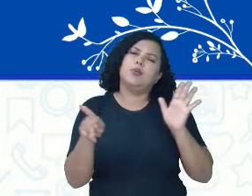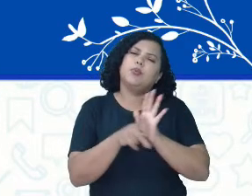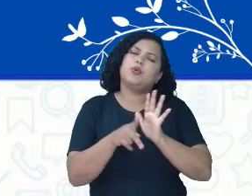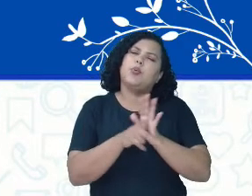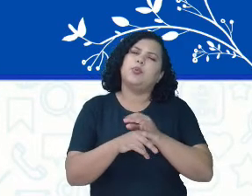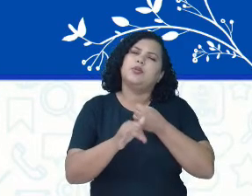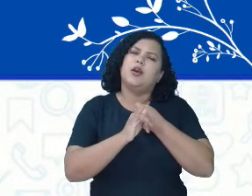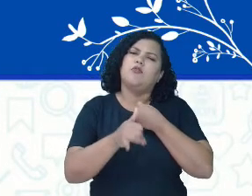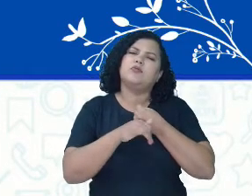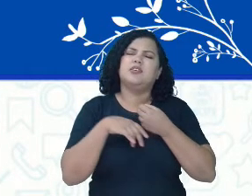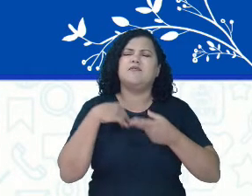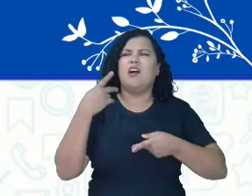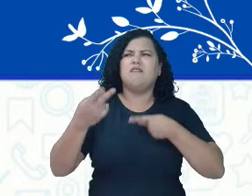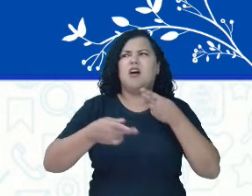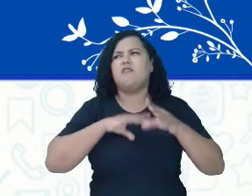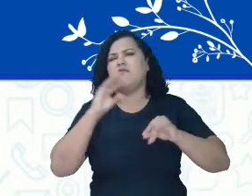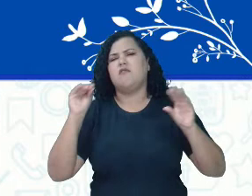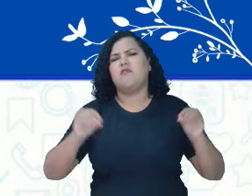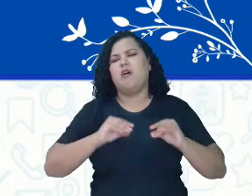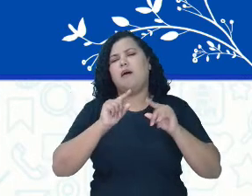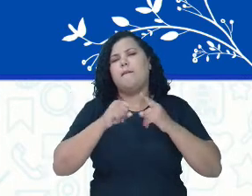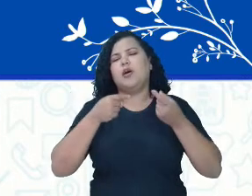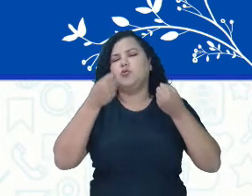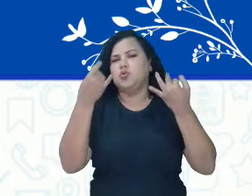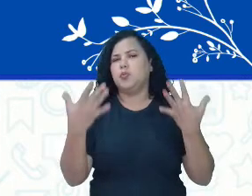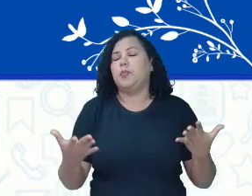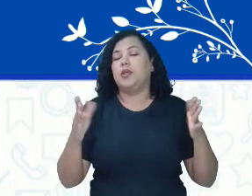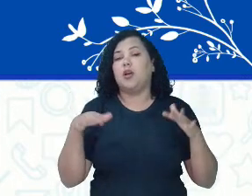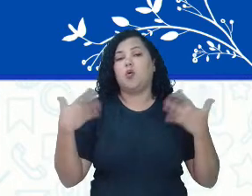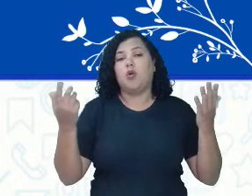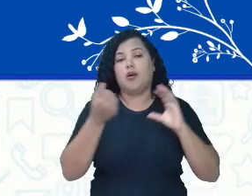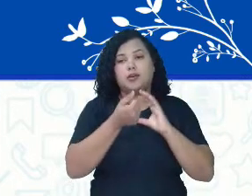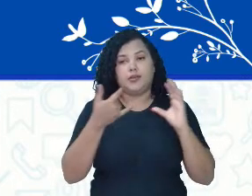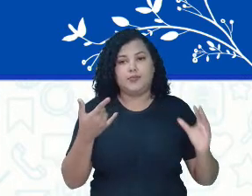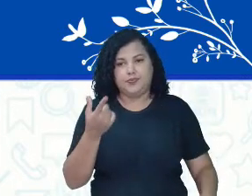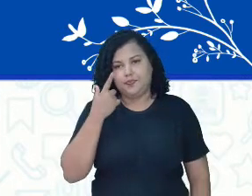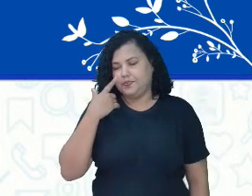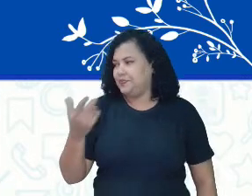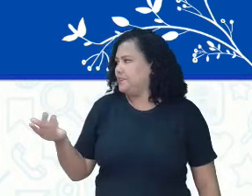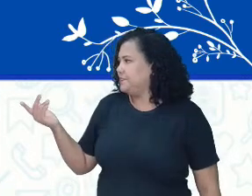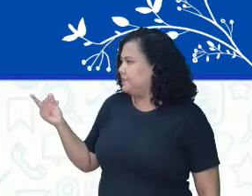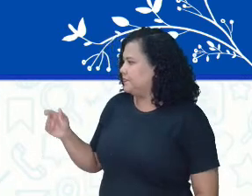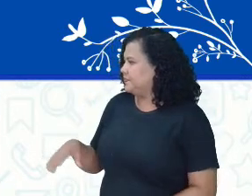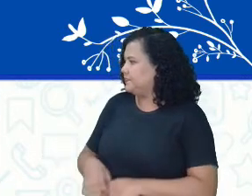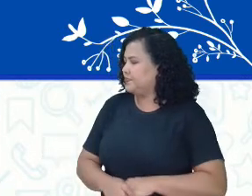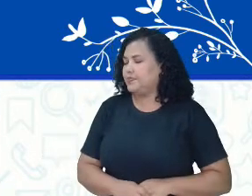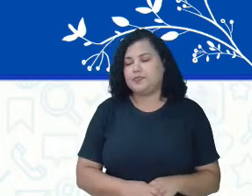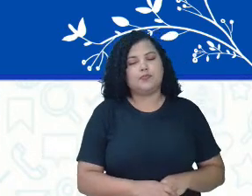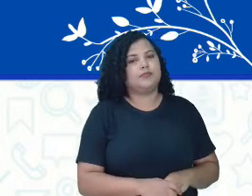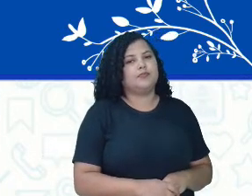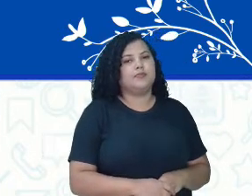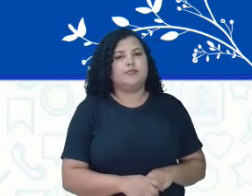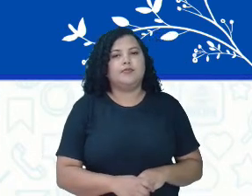o tempo todinho sobre crônica, mas não me disse aí quais são as características dela. Vamos dar uma olhadinha? As características da crônica. Entre